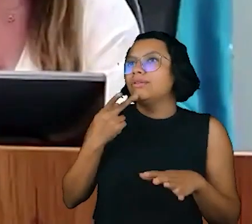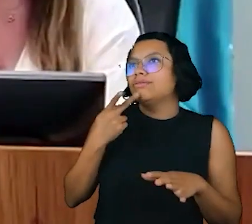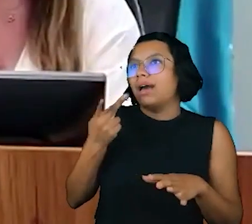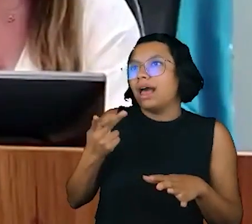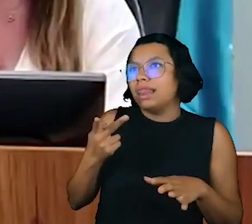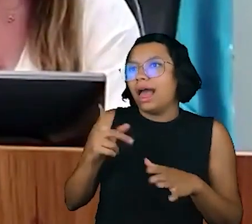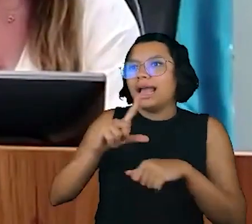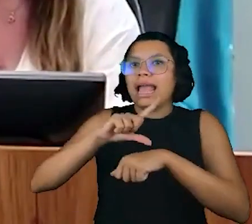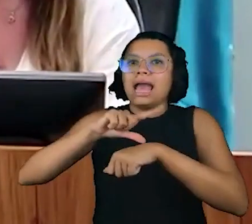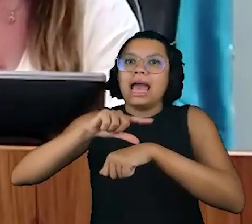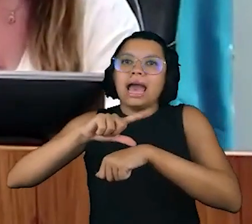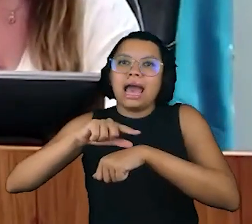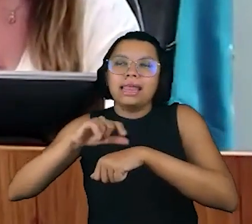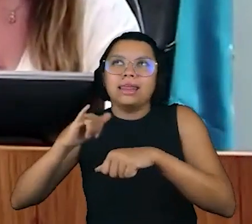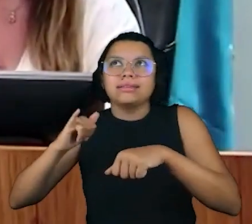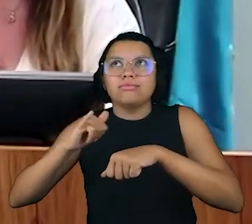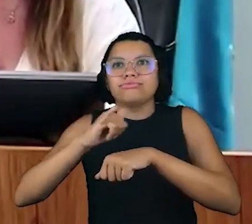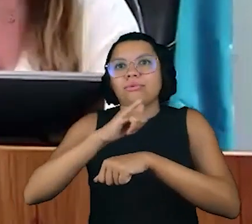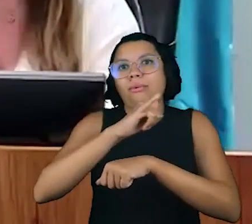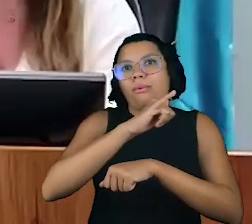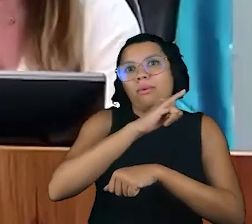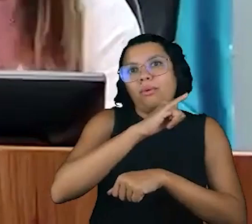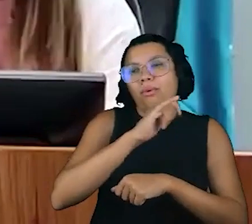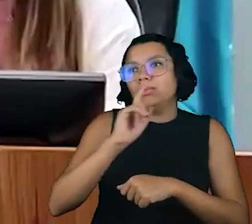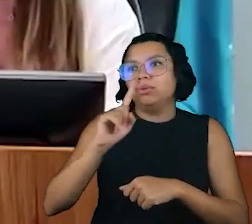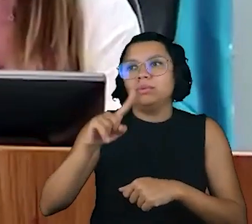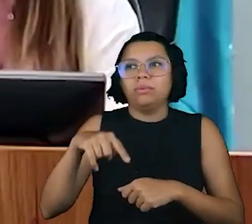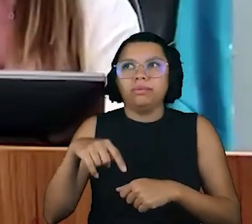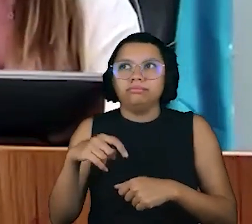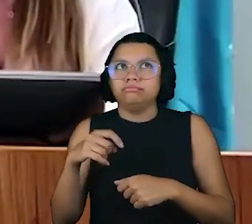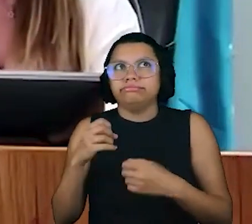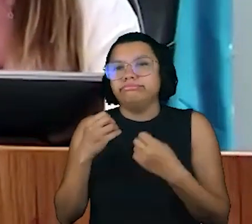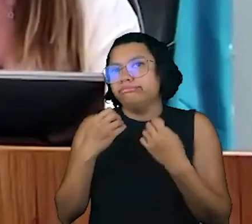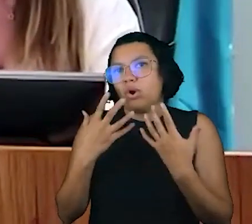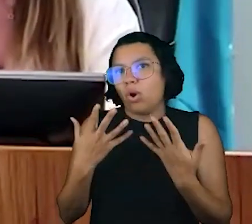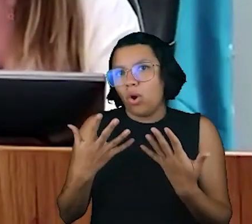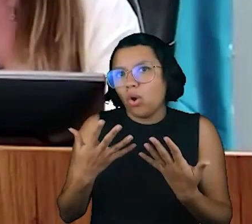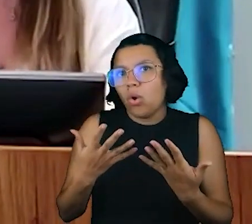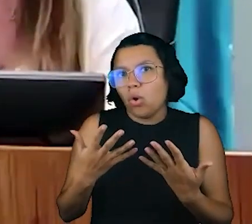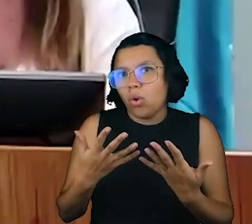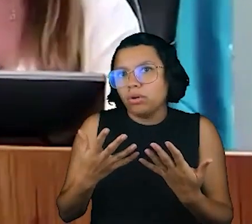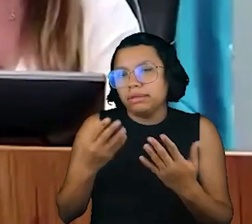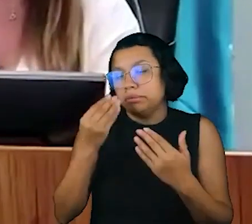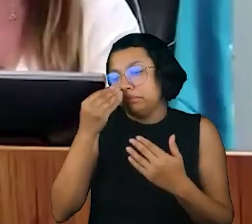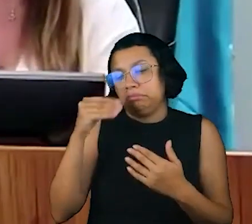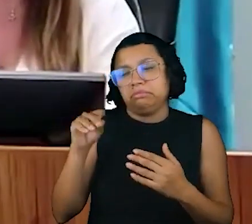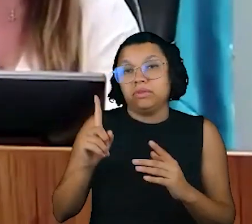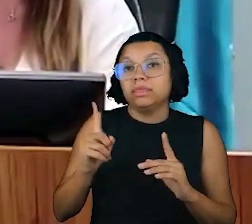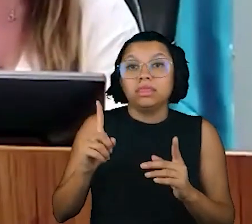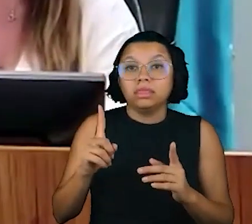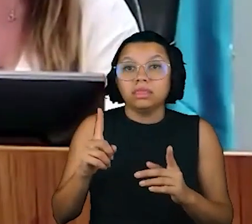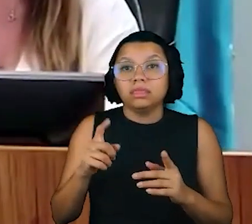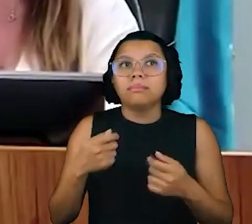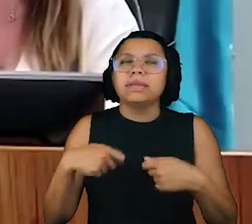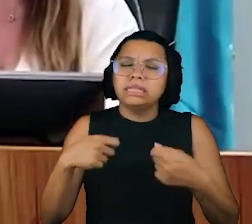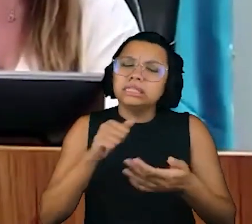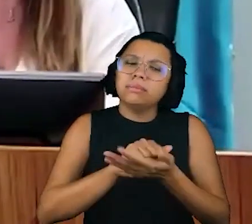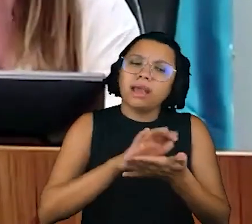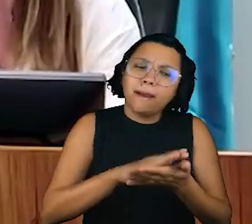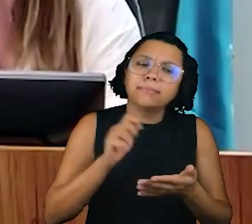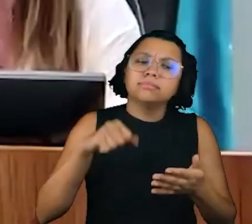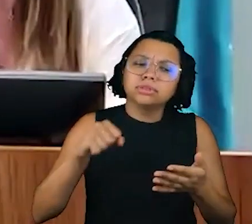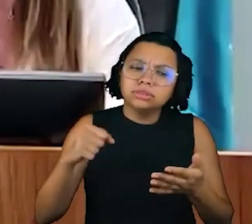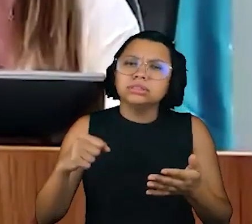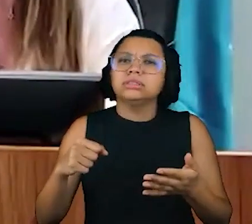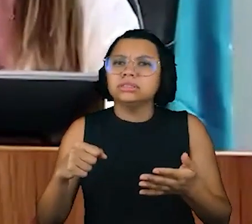voo não é uma coisa boa, que precisa passar batido. Tem que aplicar multa? Tem, ok. Cometeu uma infração